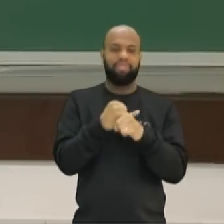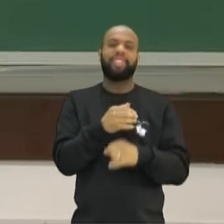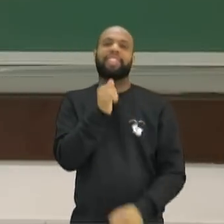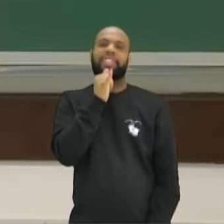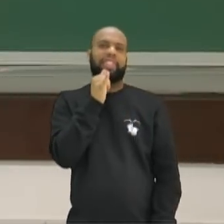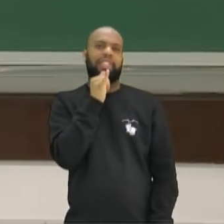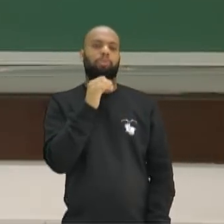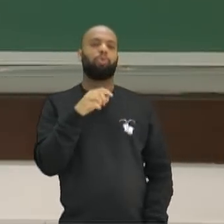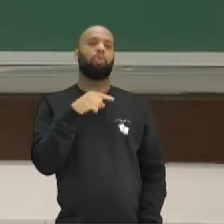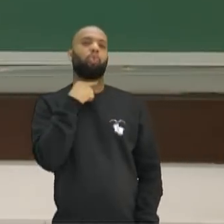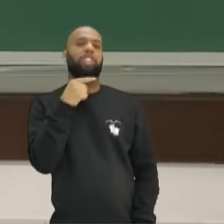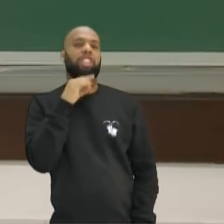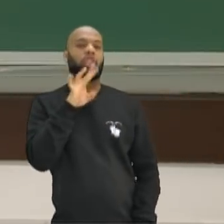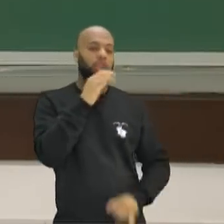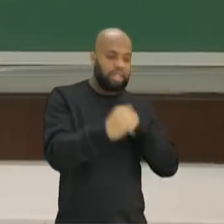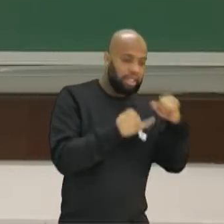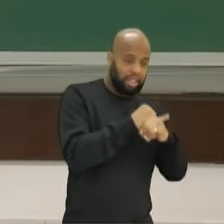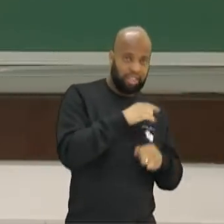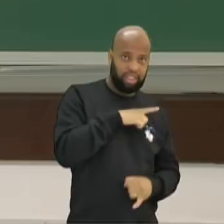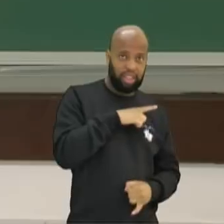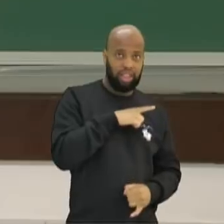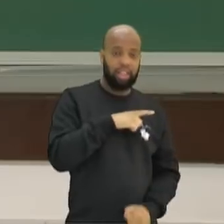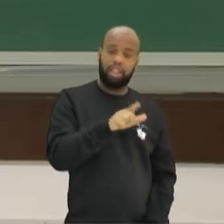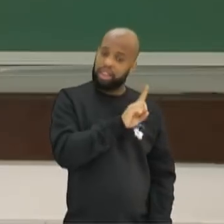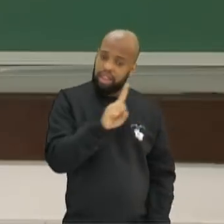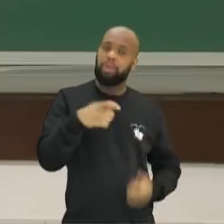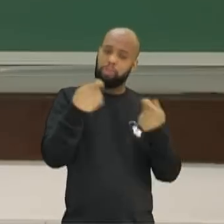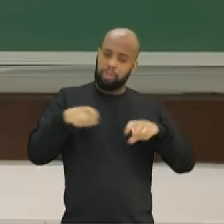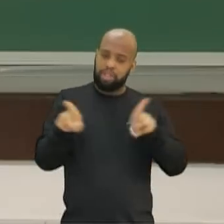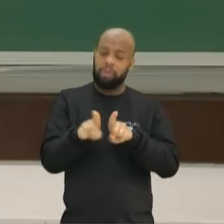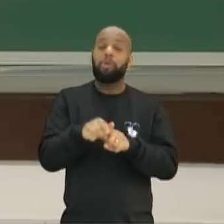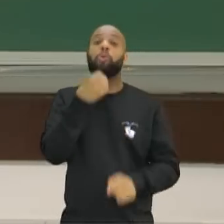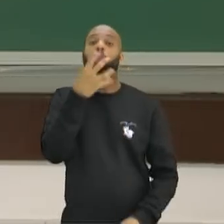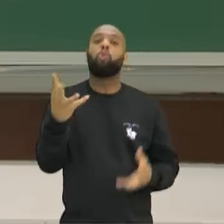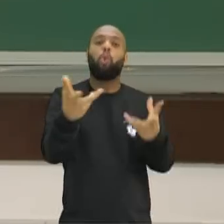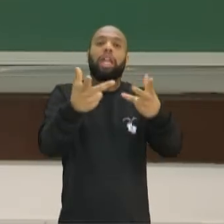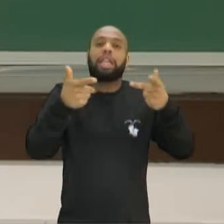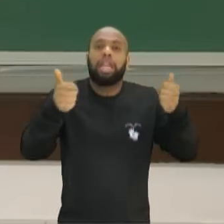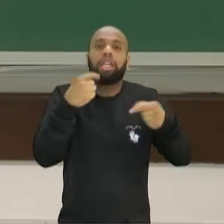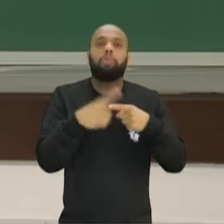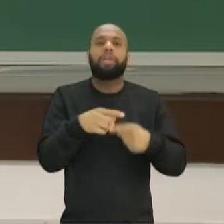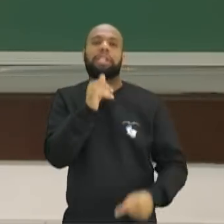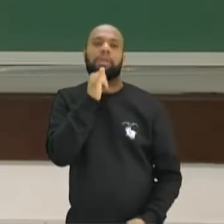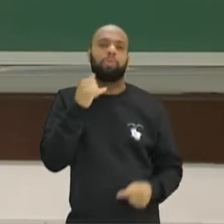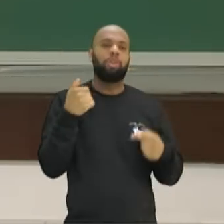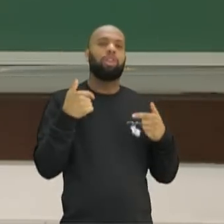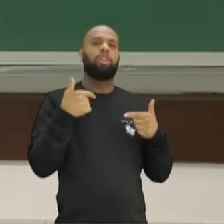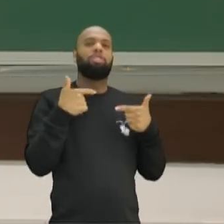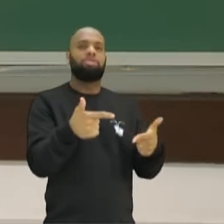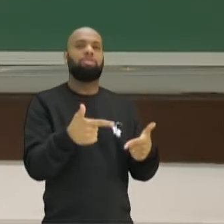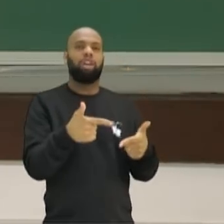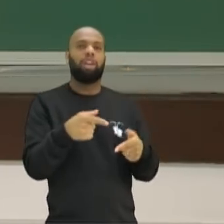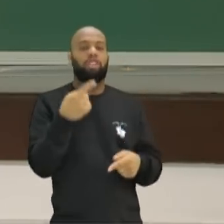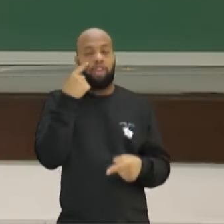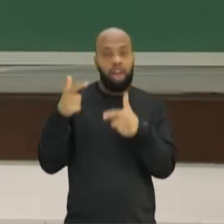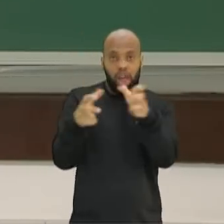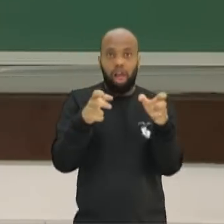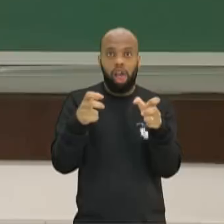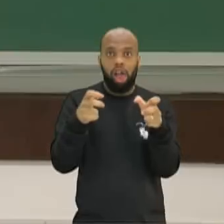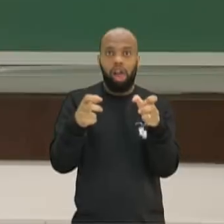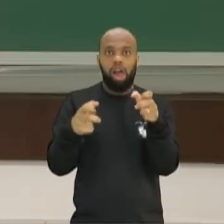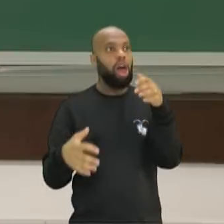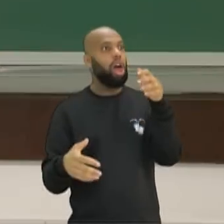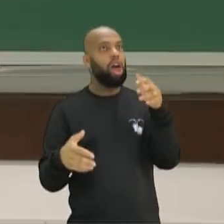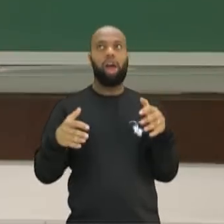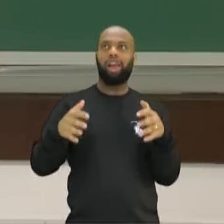só você ter a internet, você precisa da conexão de qualidade, porque vai ser chato se você estiver jogando ou assistindo